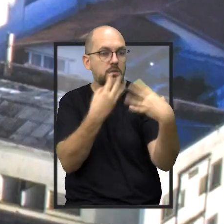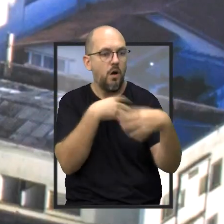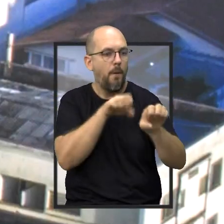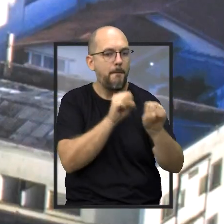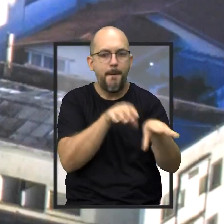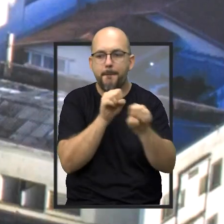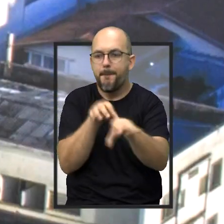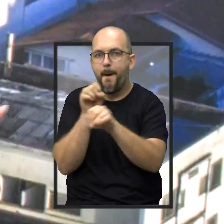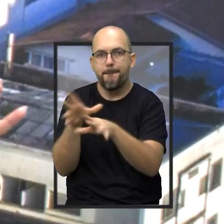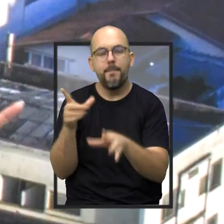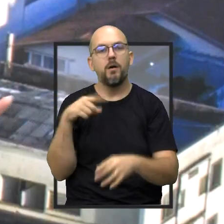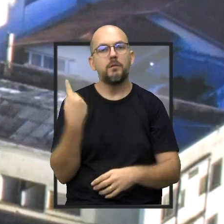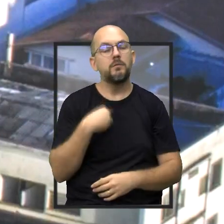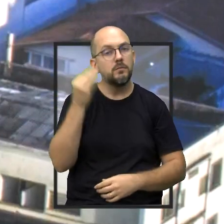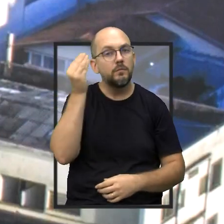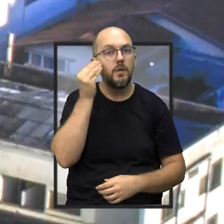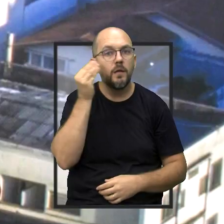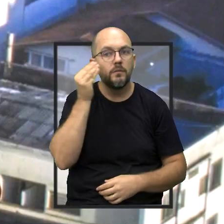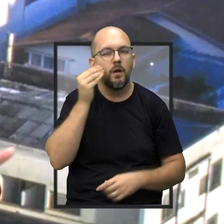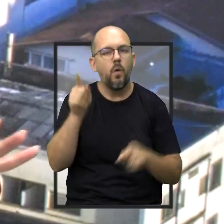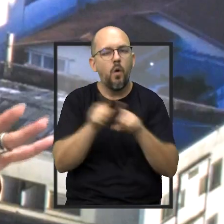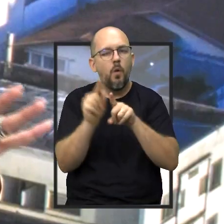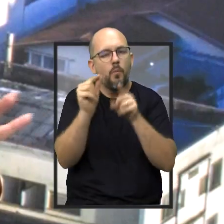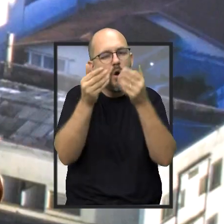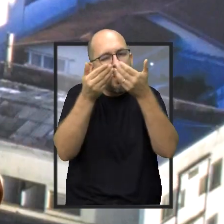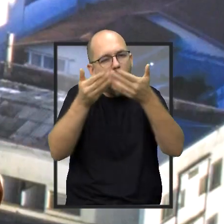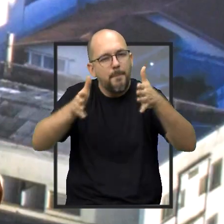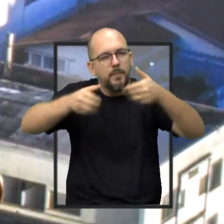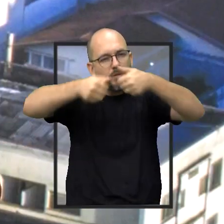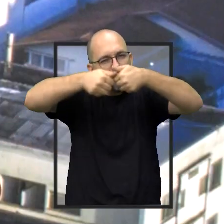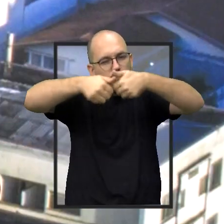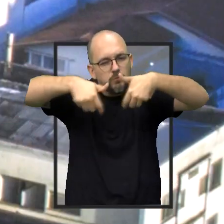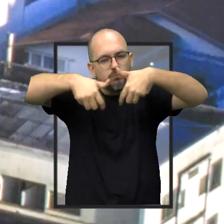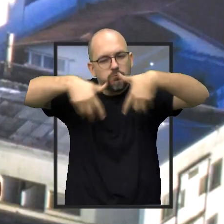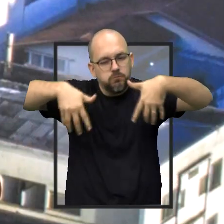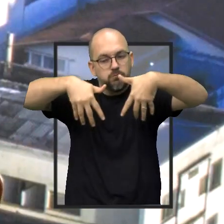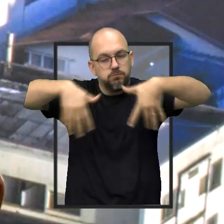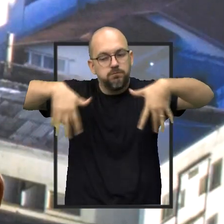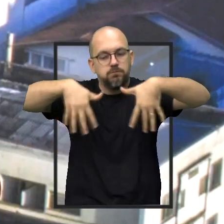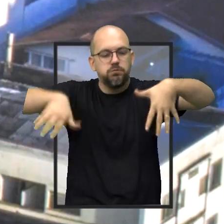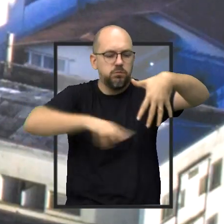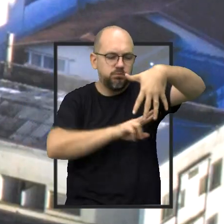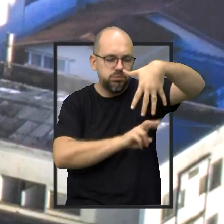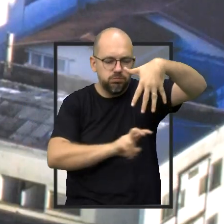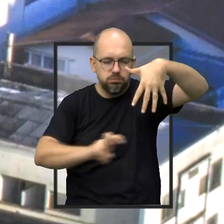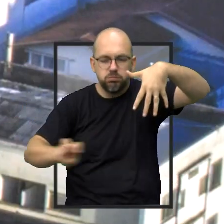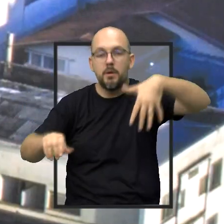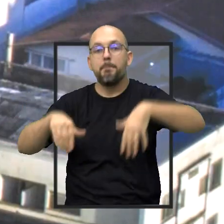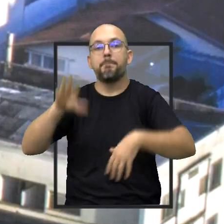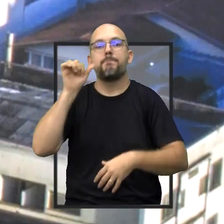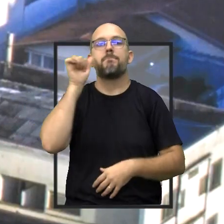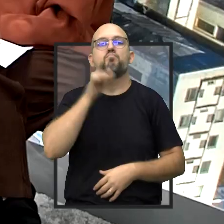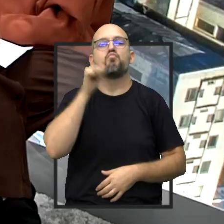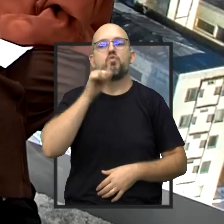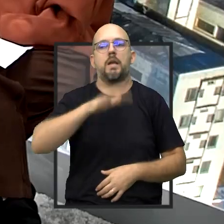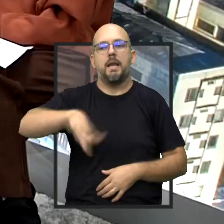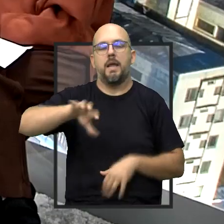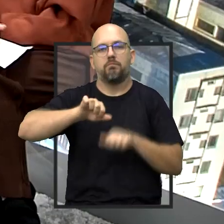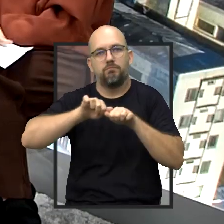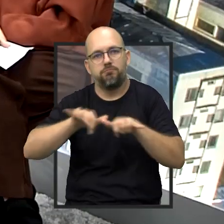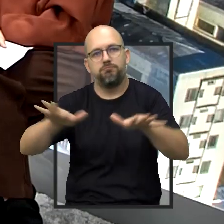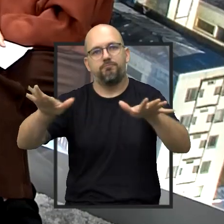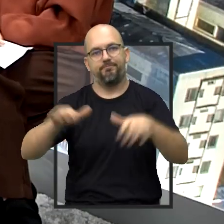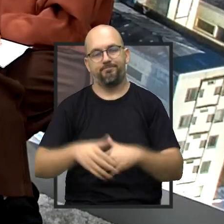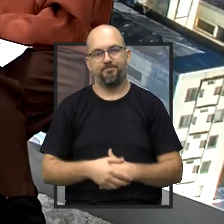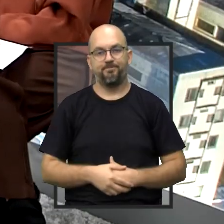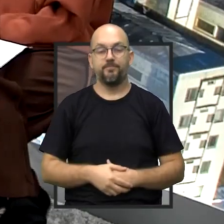educação. Então a gente está tentando abrir um pouquinho mais o leque esse ano para chegar em mais mulheres da nossa cidade. Bom, e a senhora